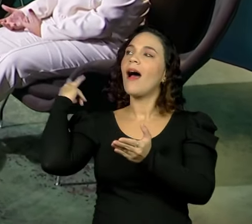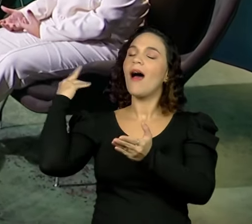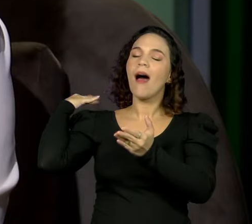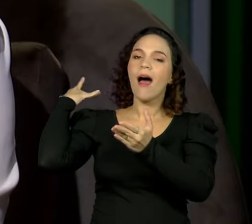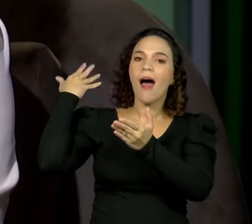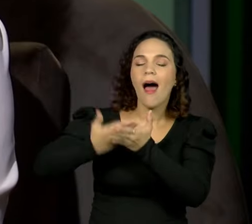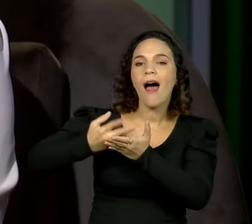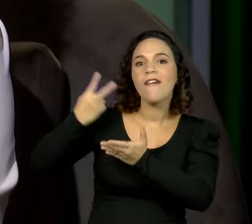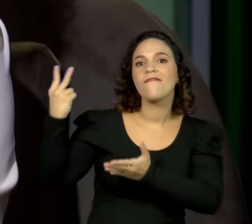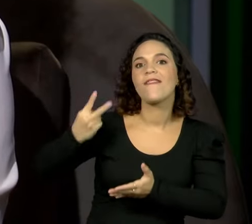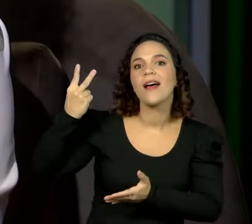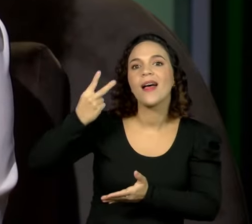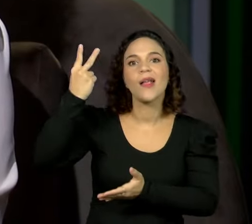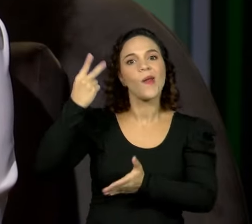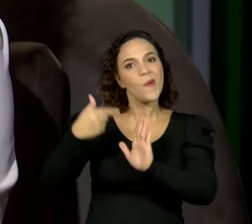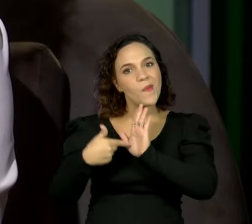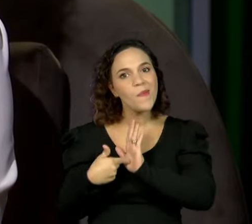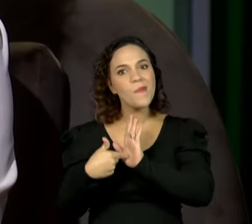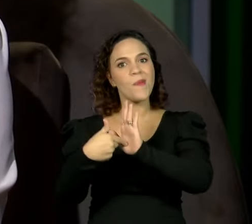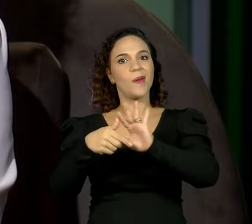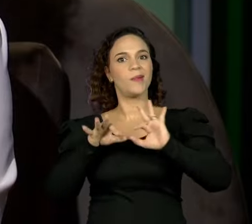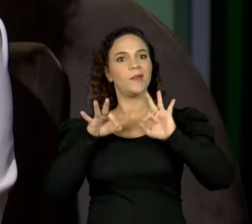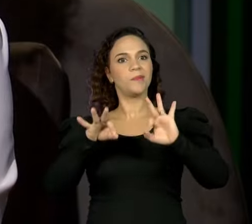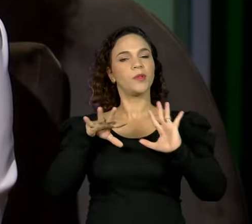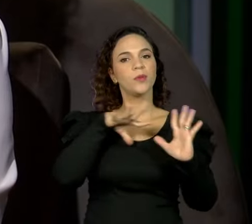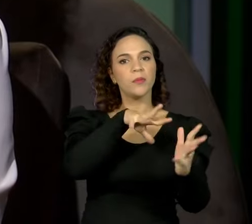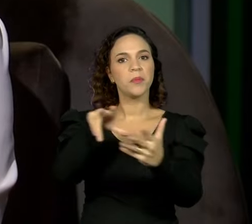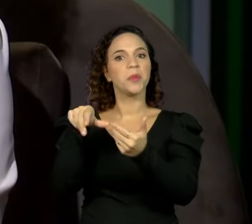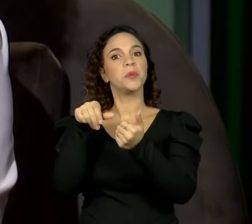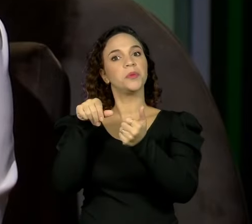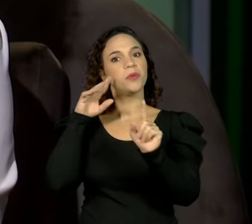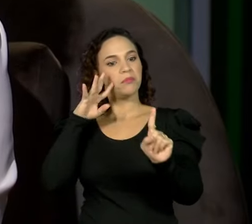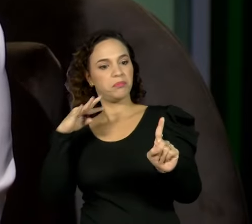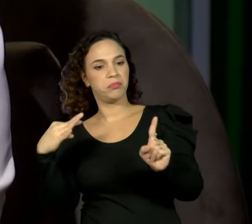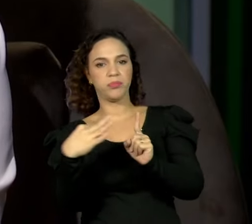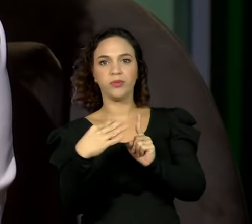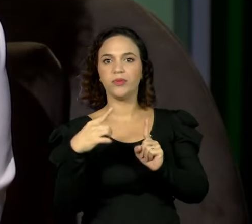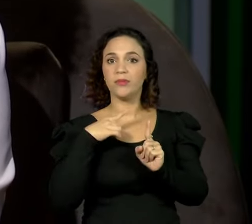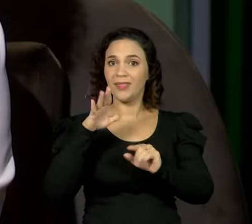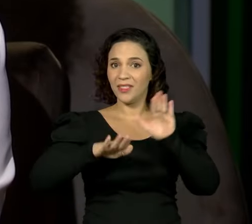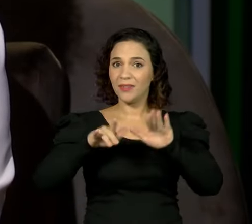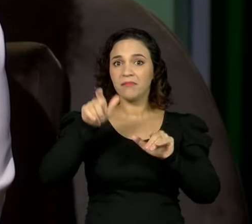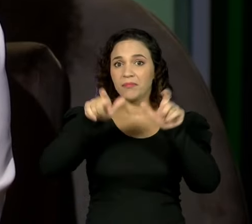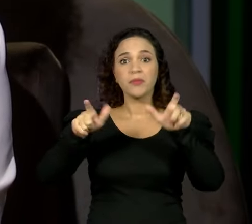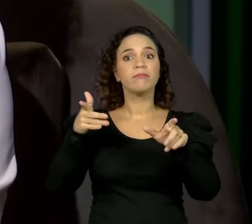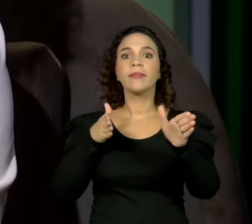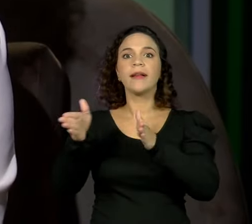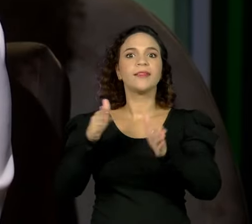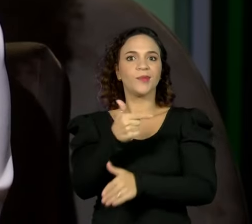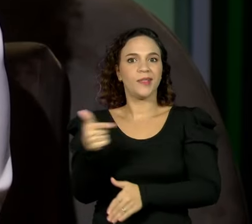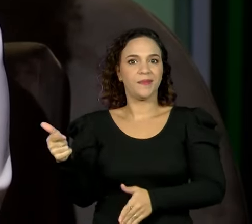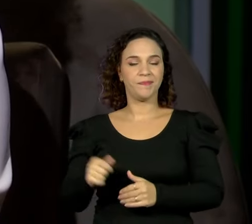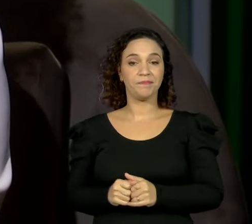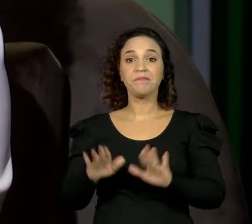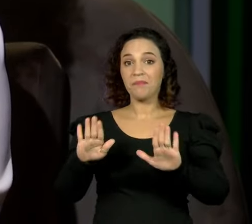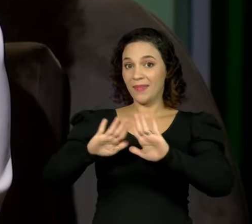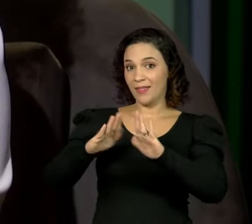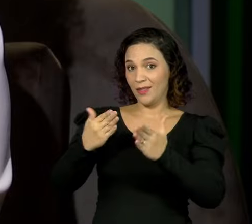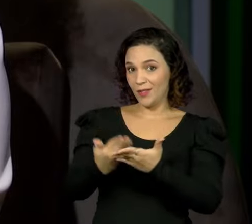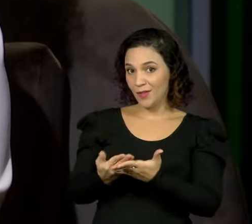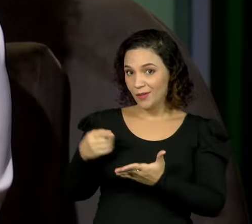valorizada ali e apresentada ali ao mundo, essas pessoas mesmo muitas vezes não têm acesso. E a escola acaba